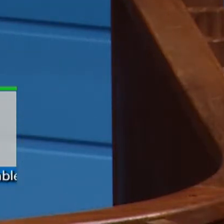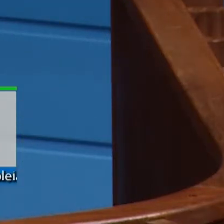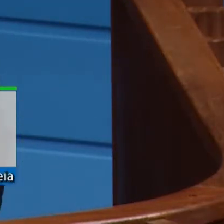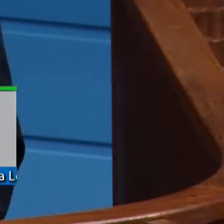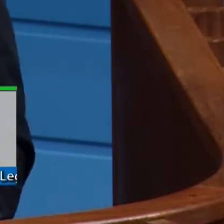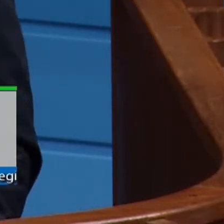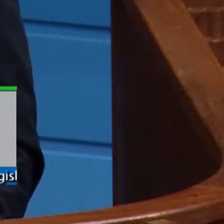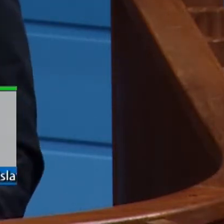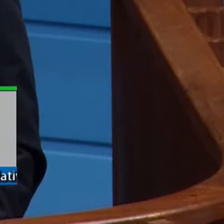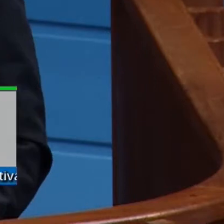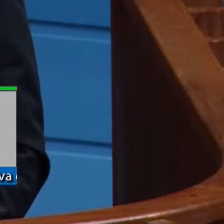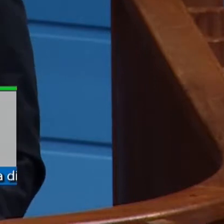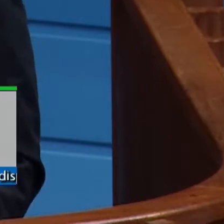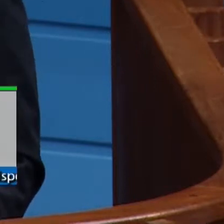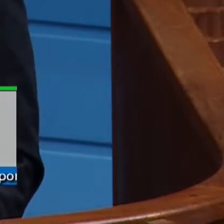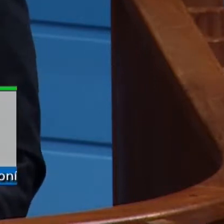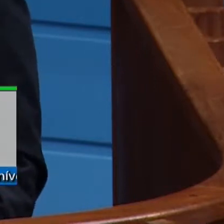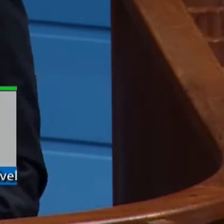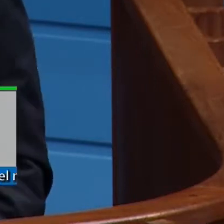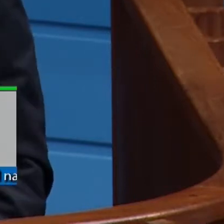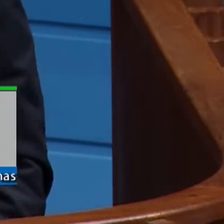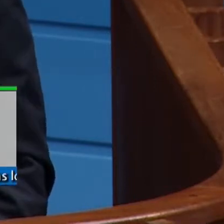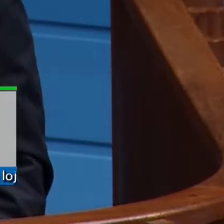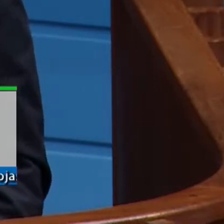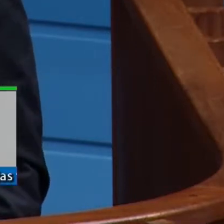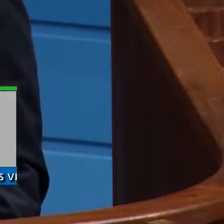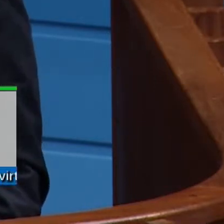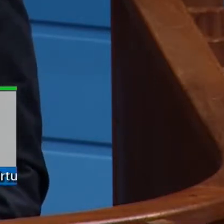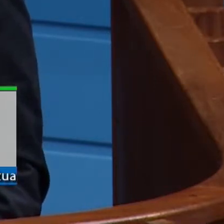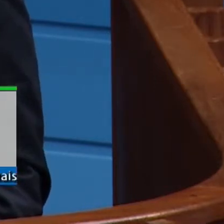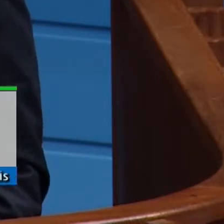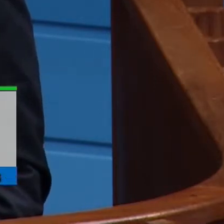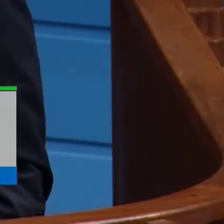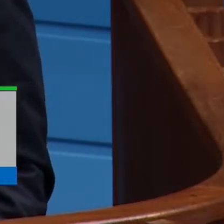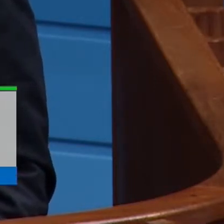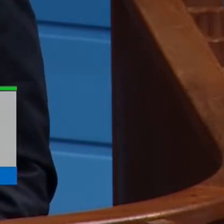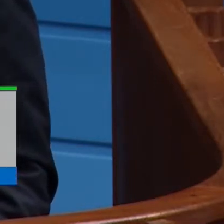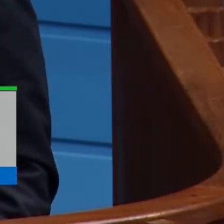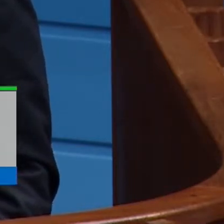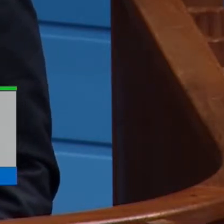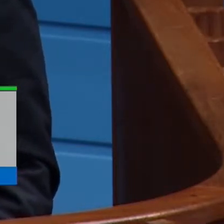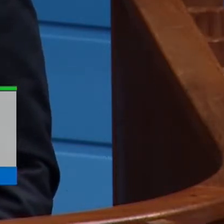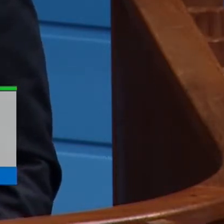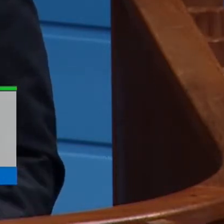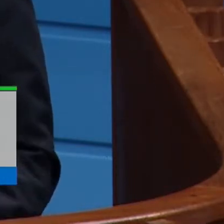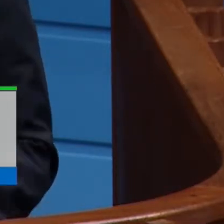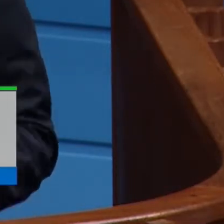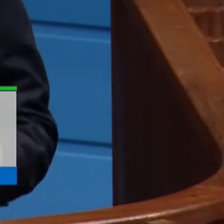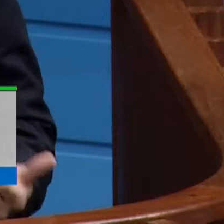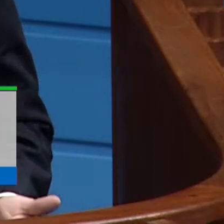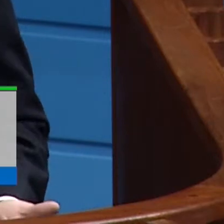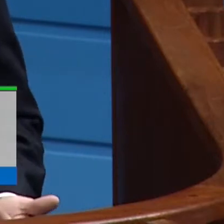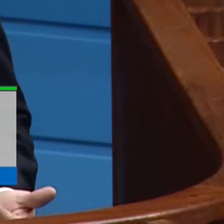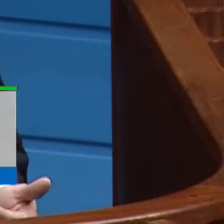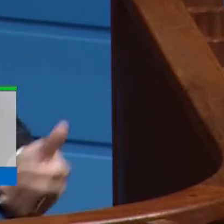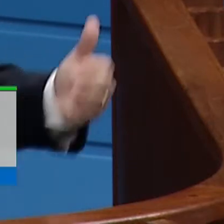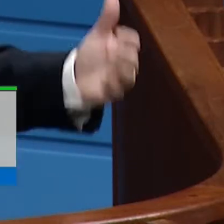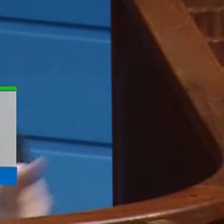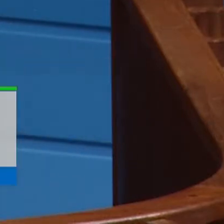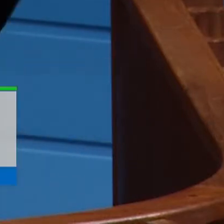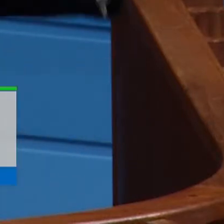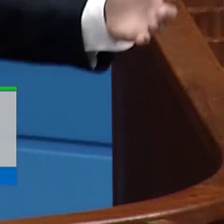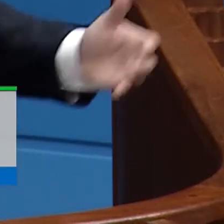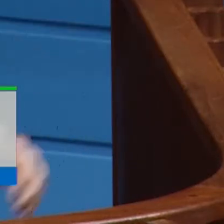Sul, que a grande maioria de suas águas estão contaminadas. Então, a água,